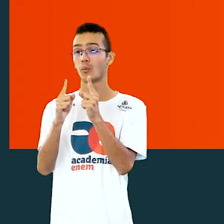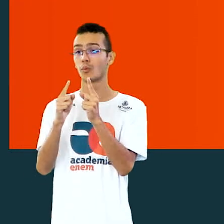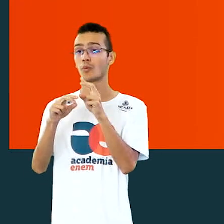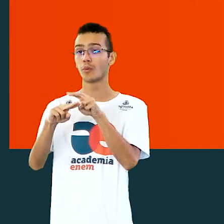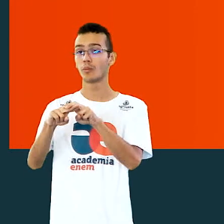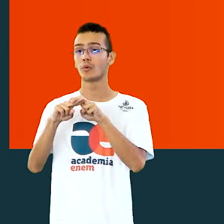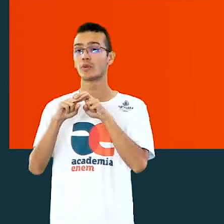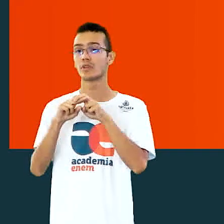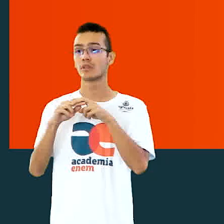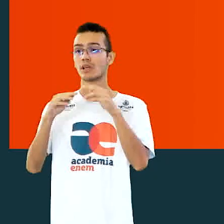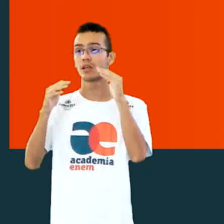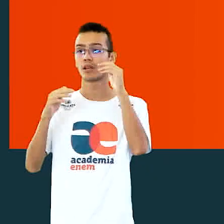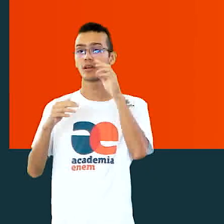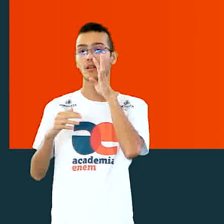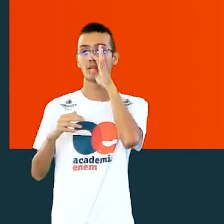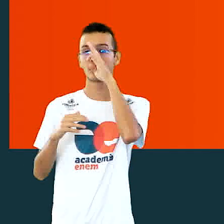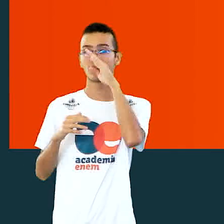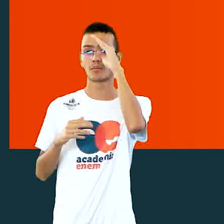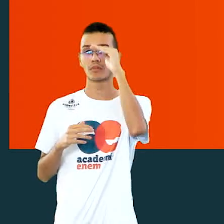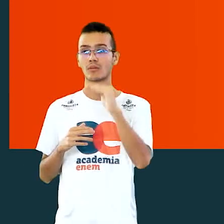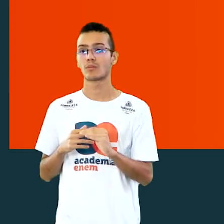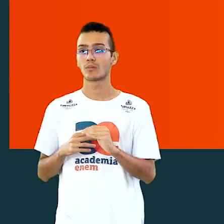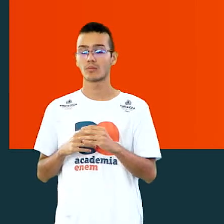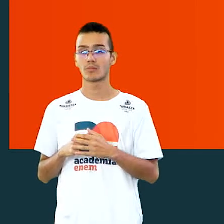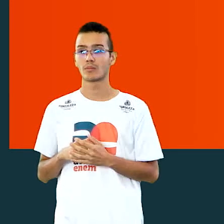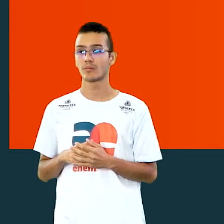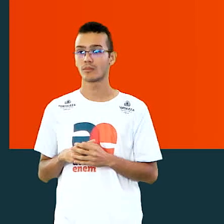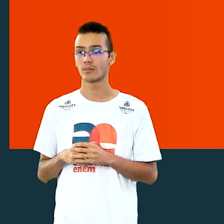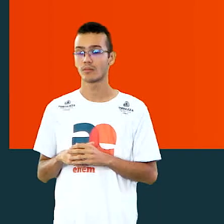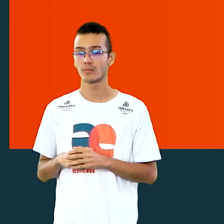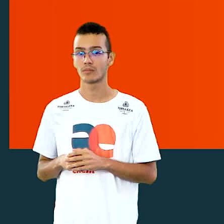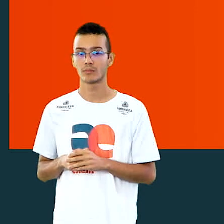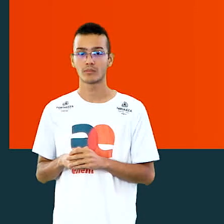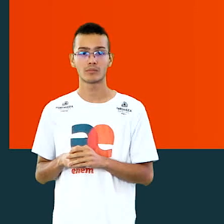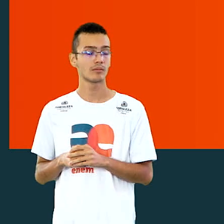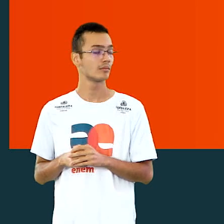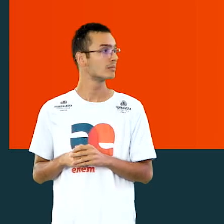resistência. E vamos voltar. Rapidão.